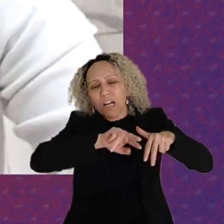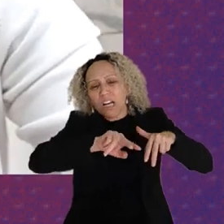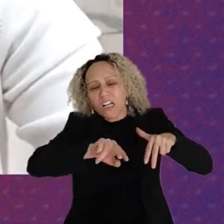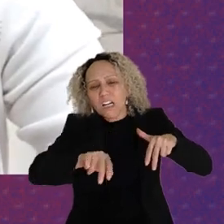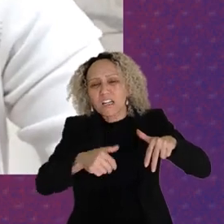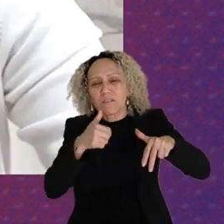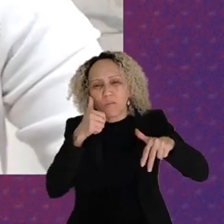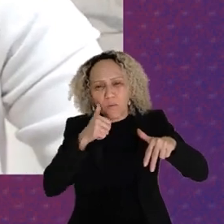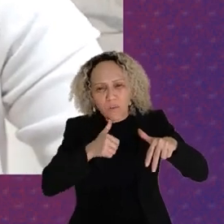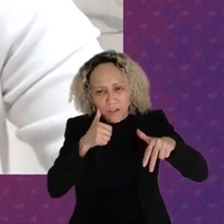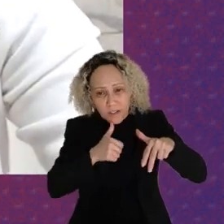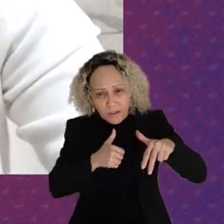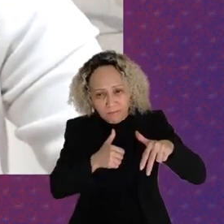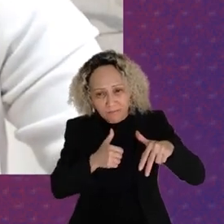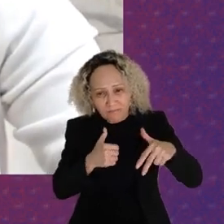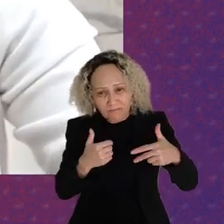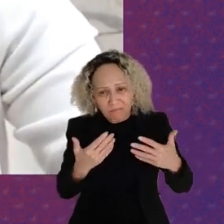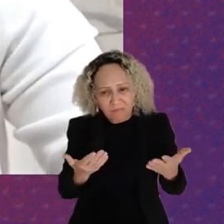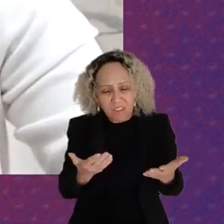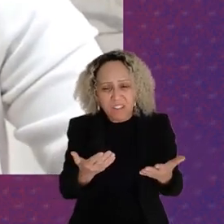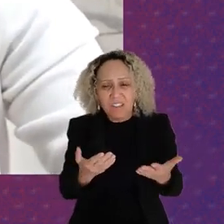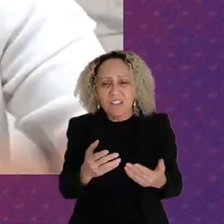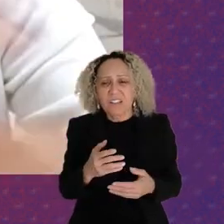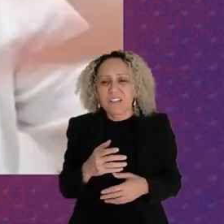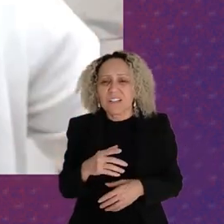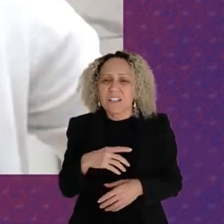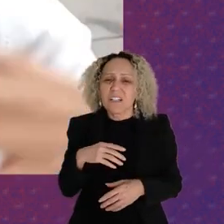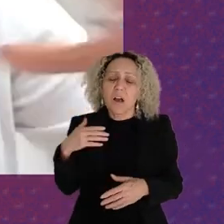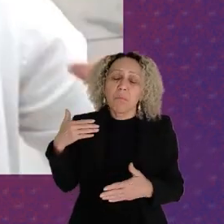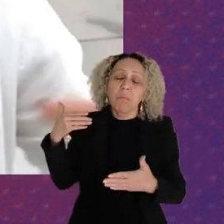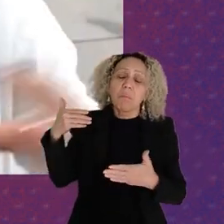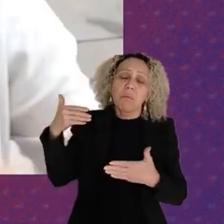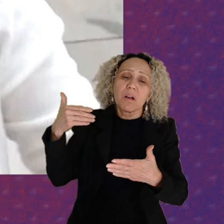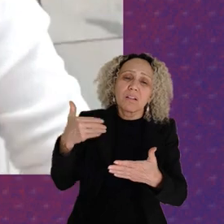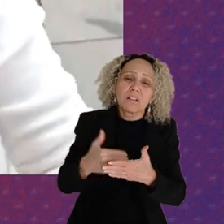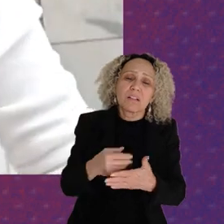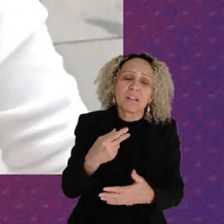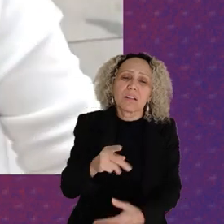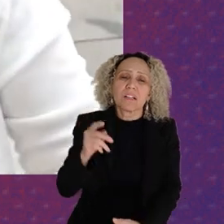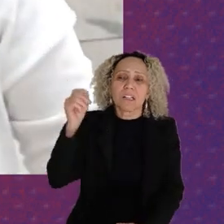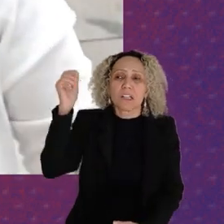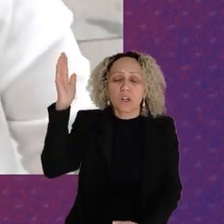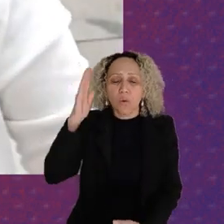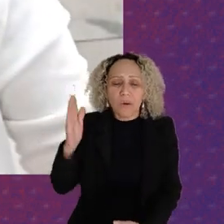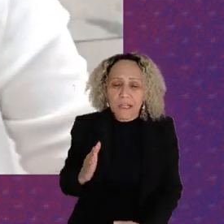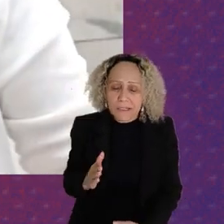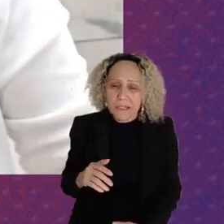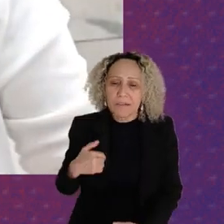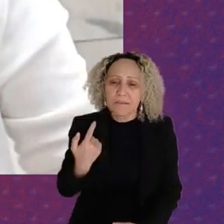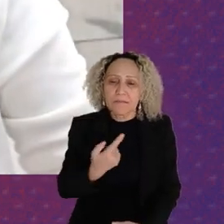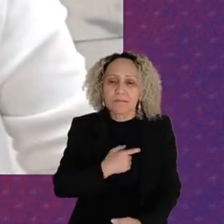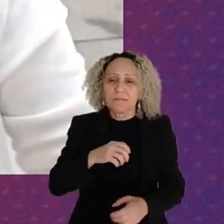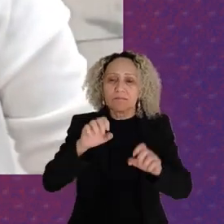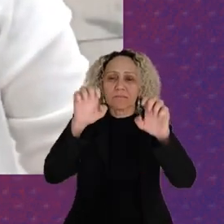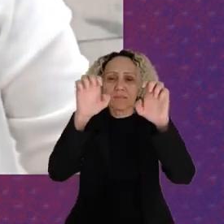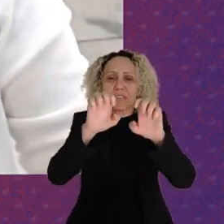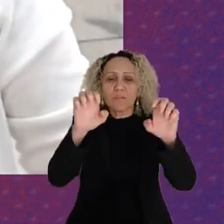ser muito antiga no Brasil, né, e nas nossas estruturas de Estado e do fazer da